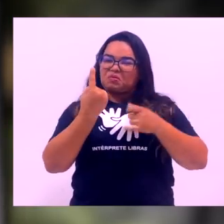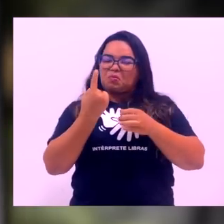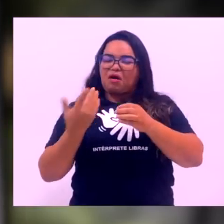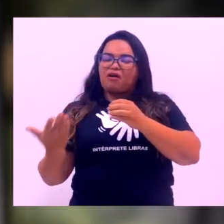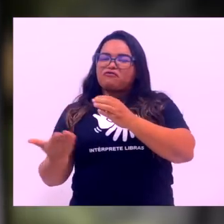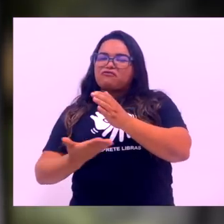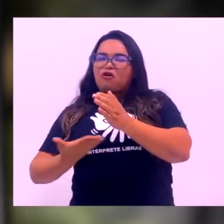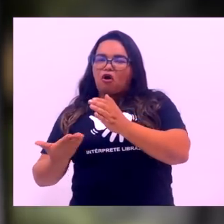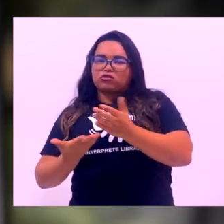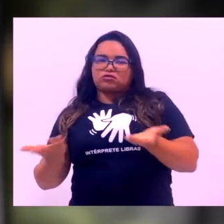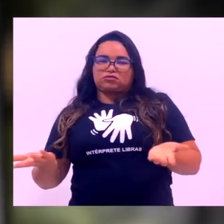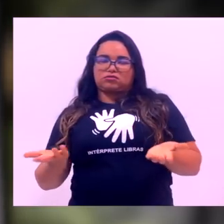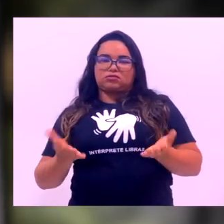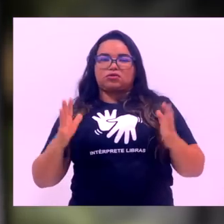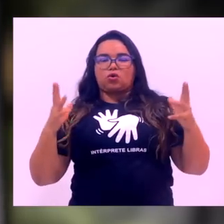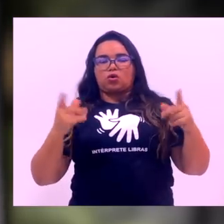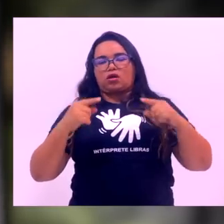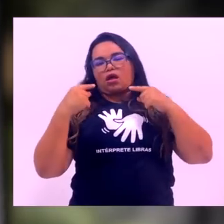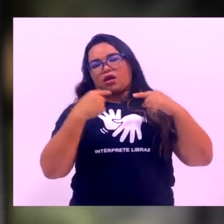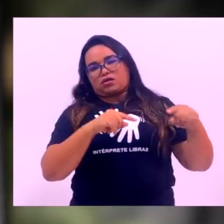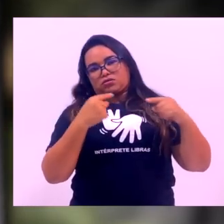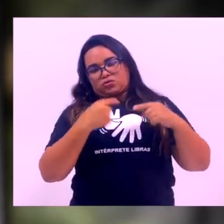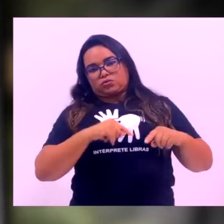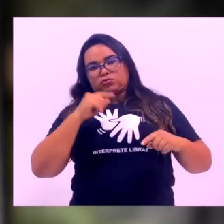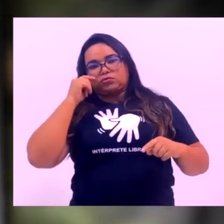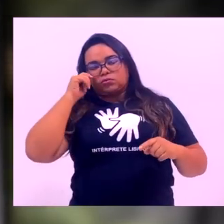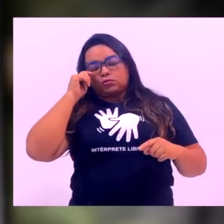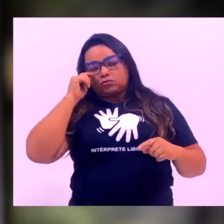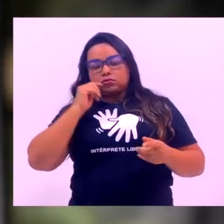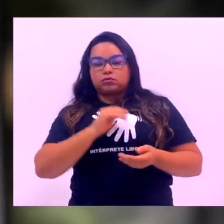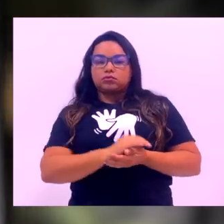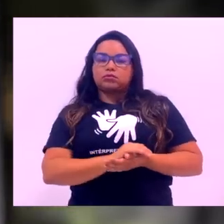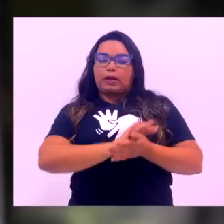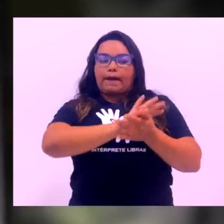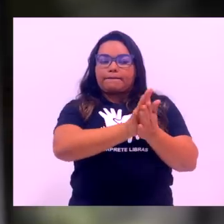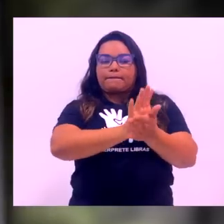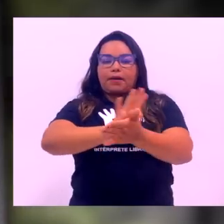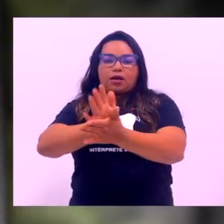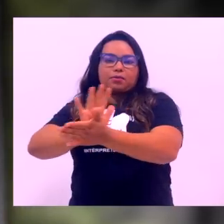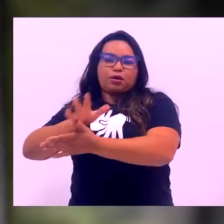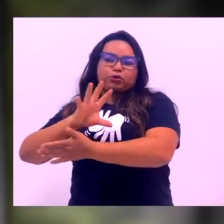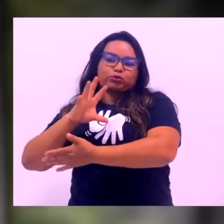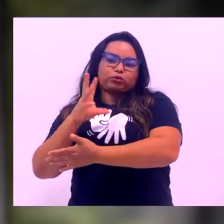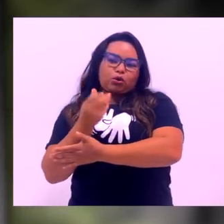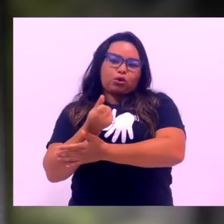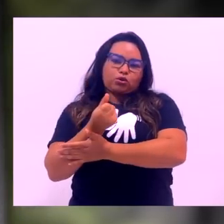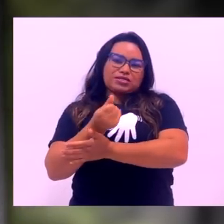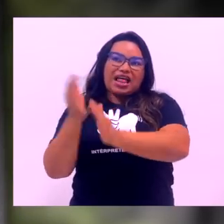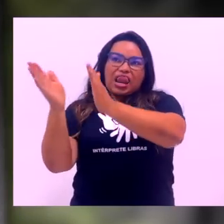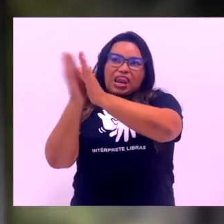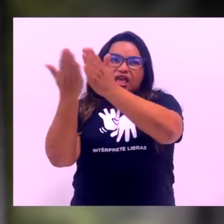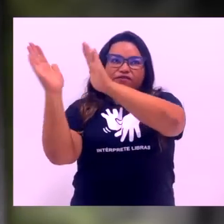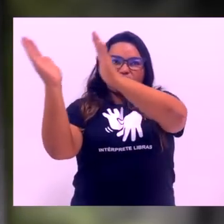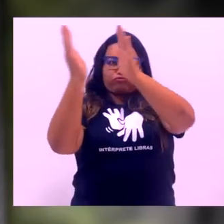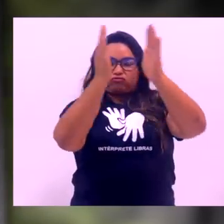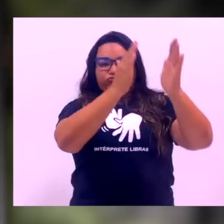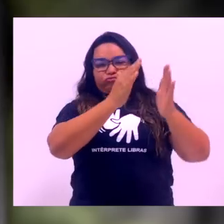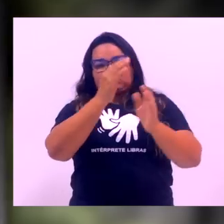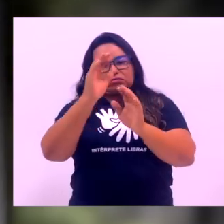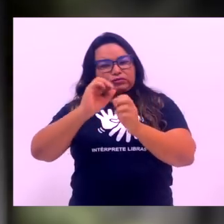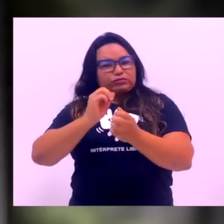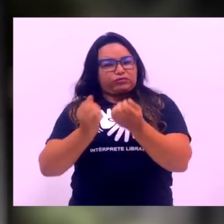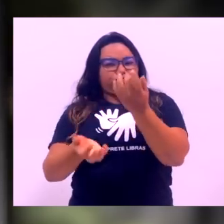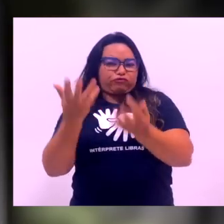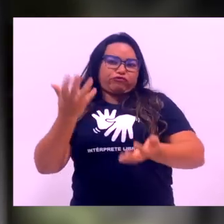informação apenas de uma fonte. Todos os seus escritos, tudo que eles escreveram, foi destruído. Todas as suas bibliotecas